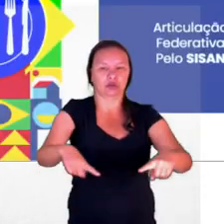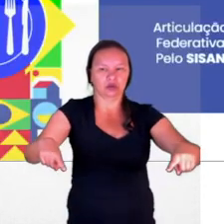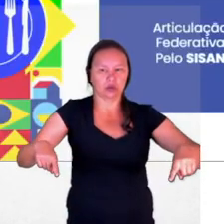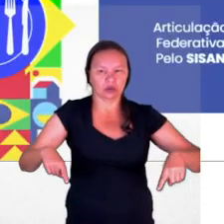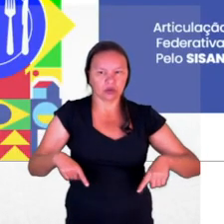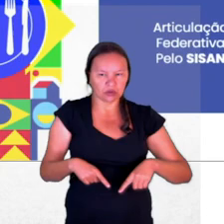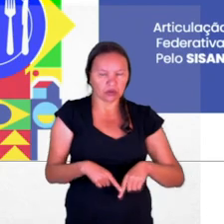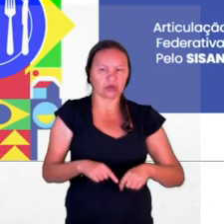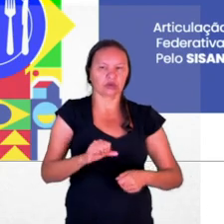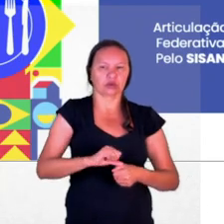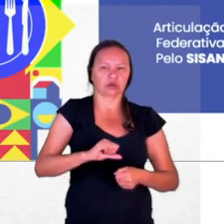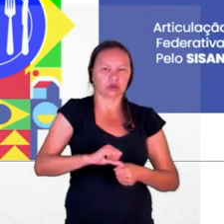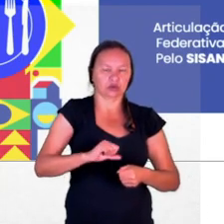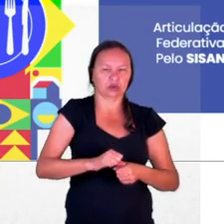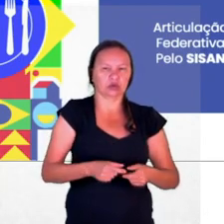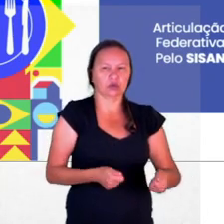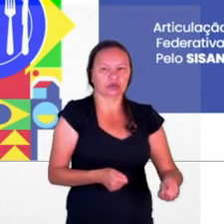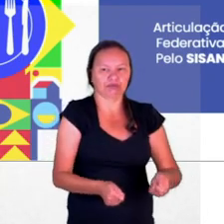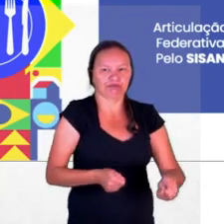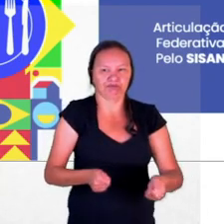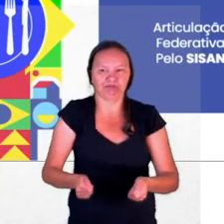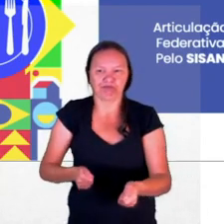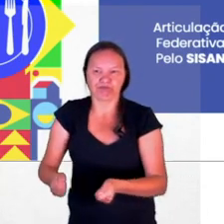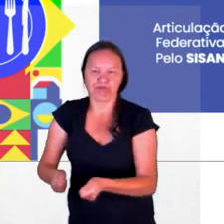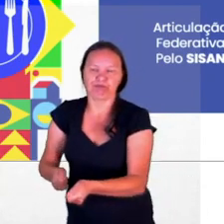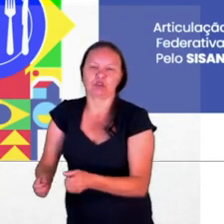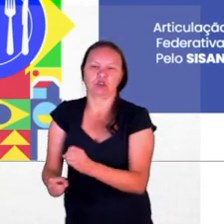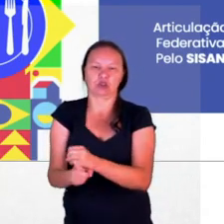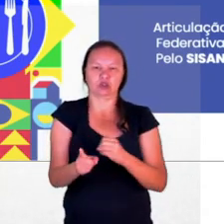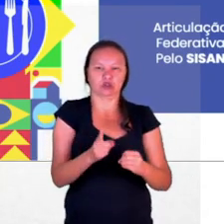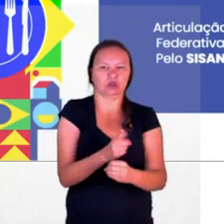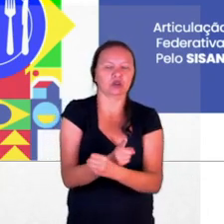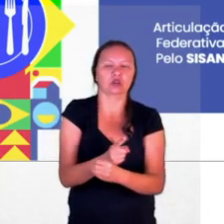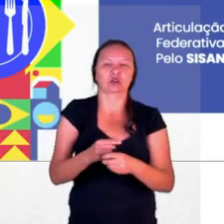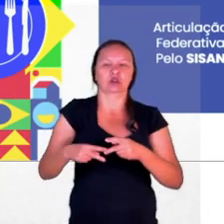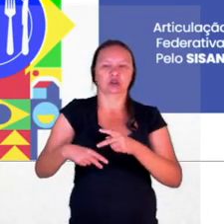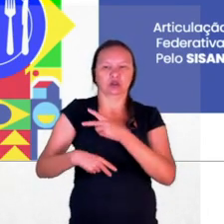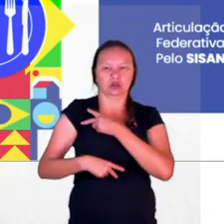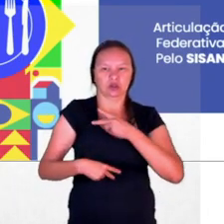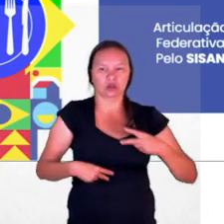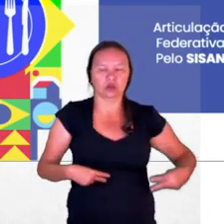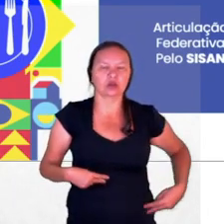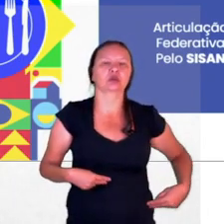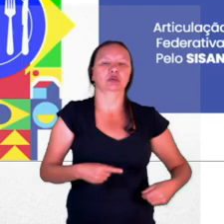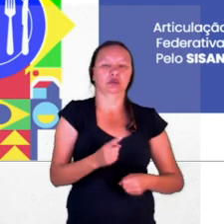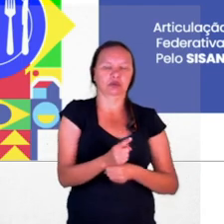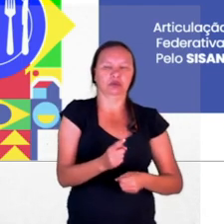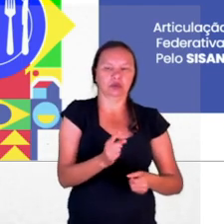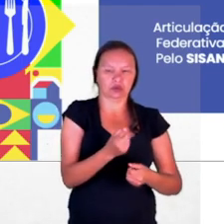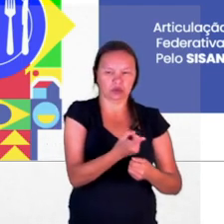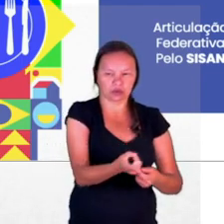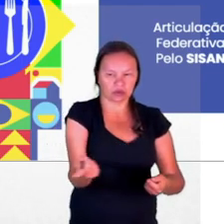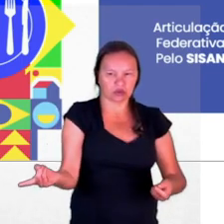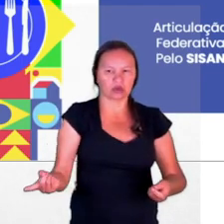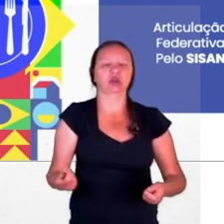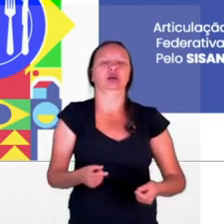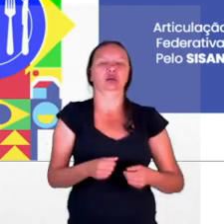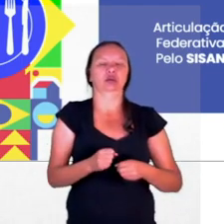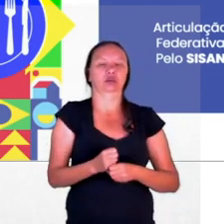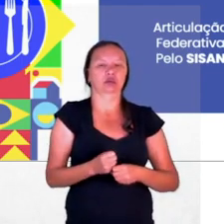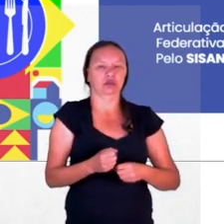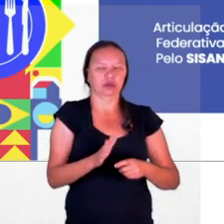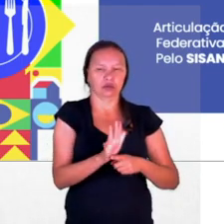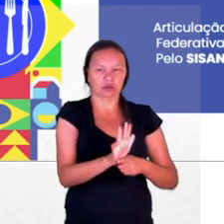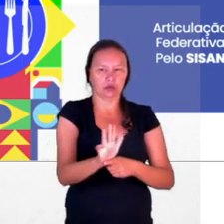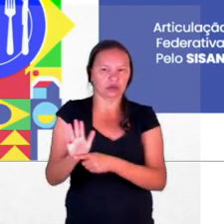faz justamente o controle social aqui do plano e das políticas públicas e acho que deixar então só esses alguns